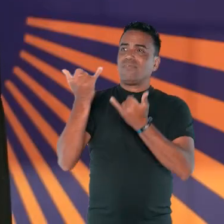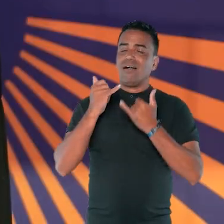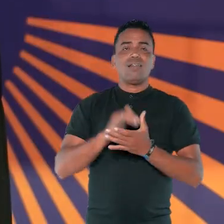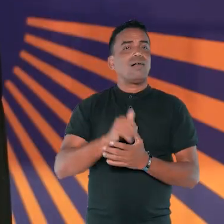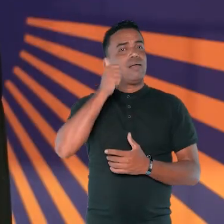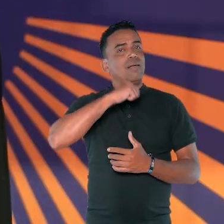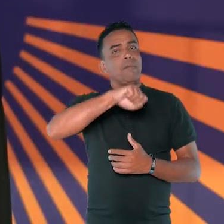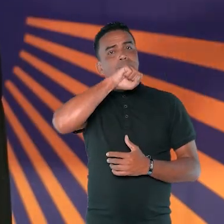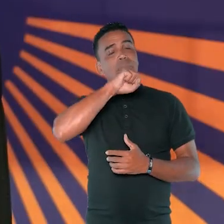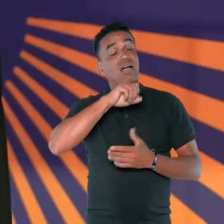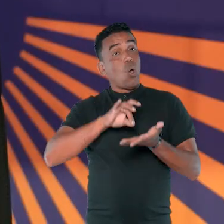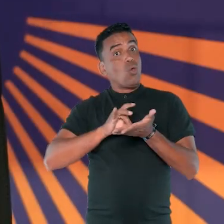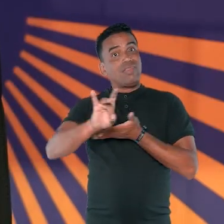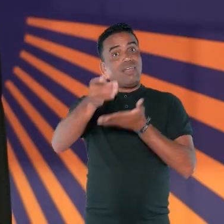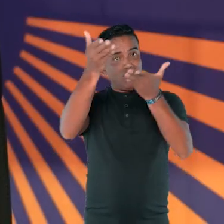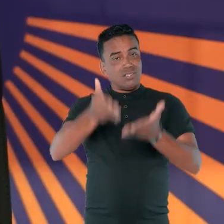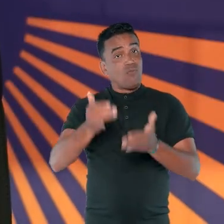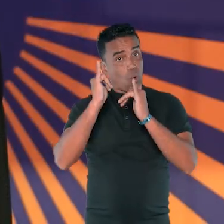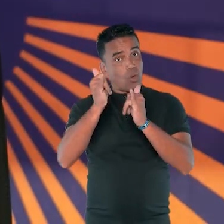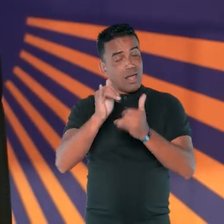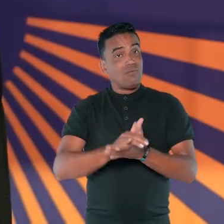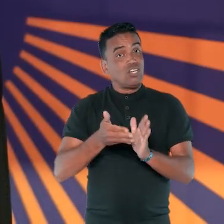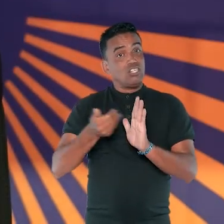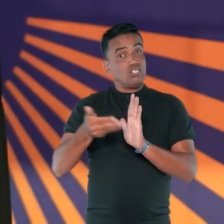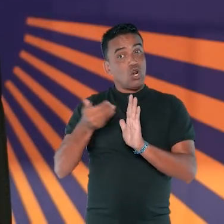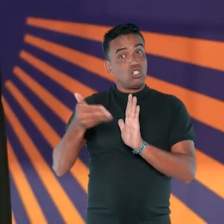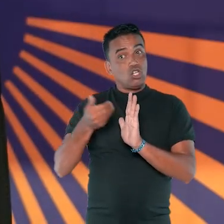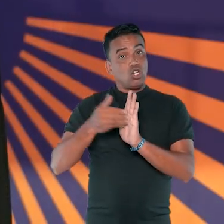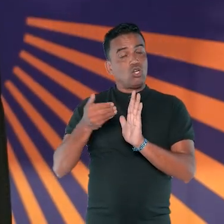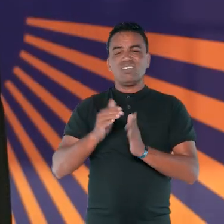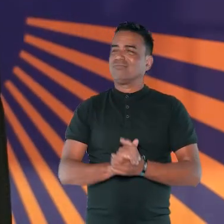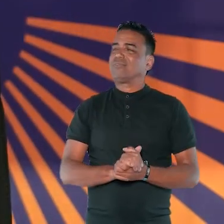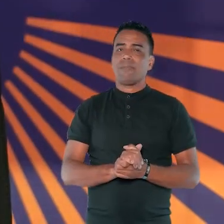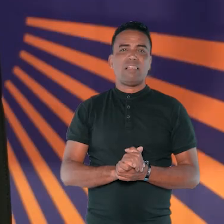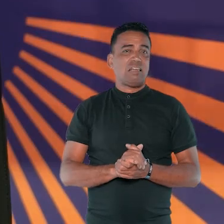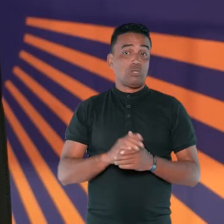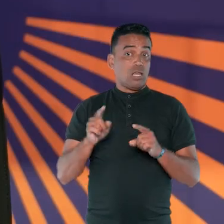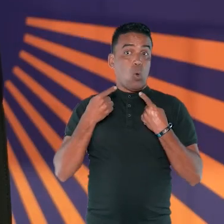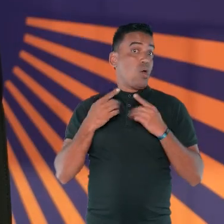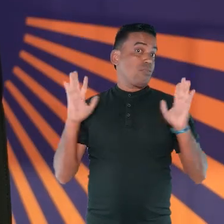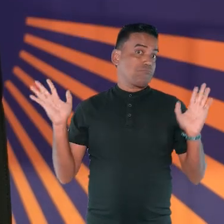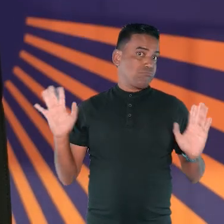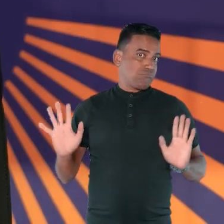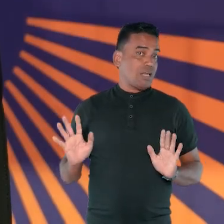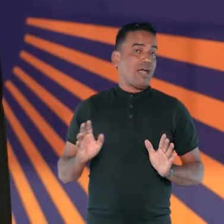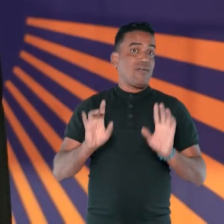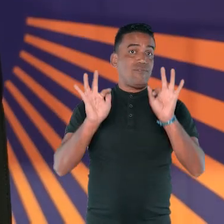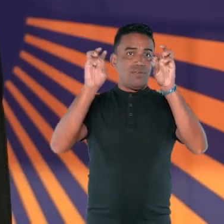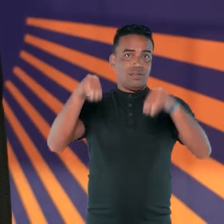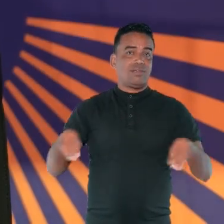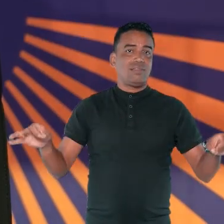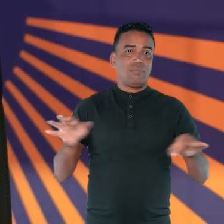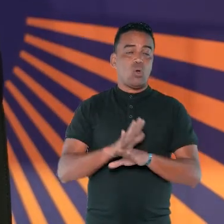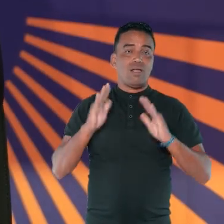te detesta, vou te contar por quê, você tirou dela, não sei o que, não sei se era nada comigo, mas enfim, na hora que terminei, que chegou